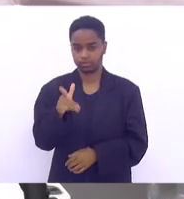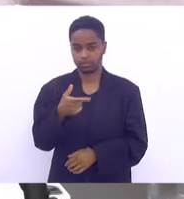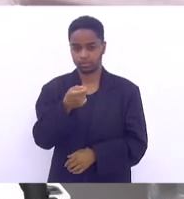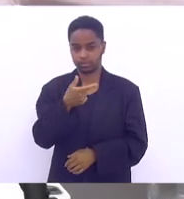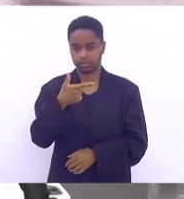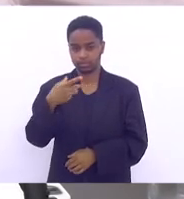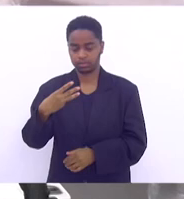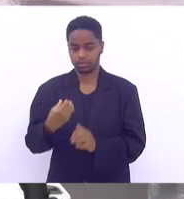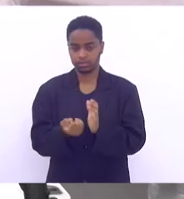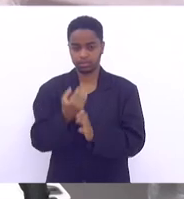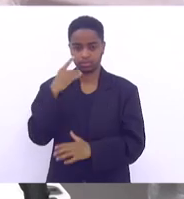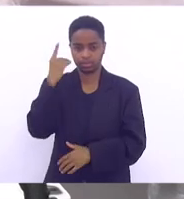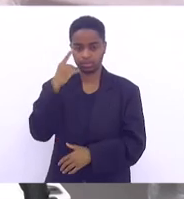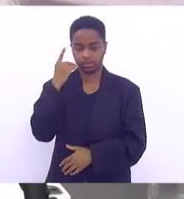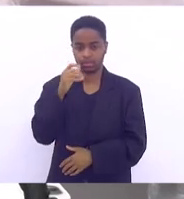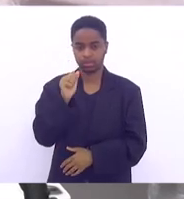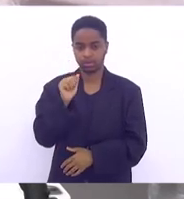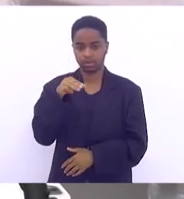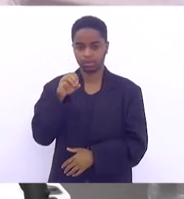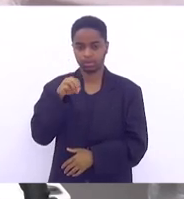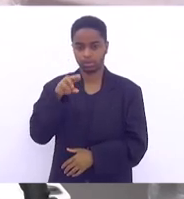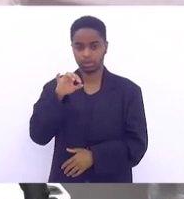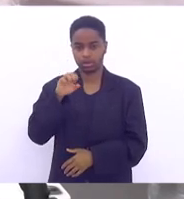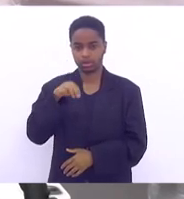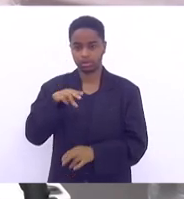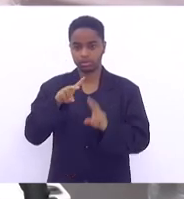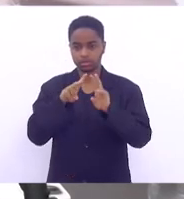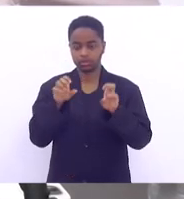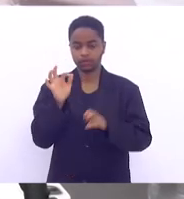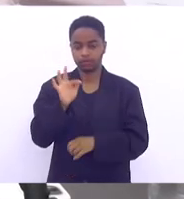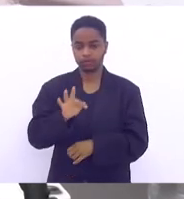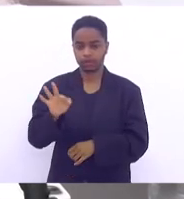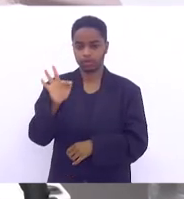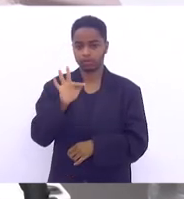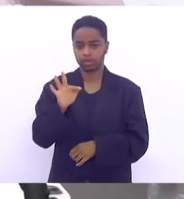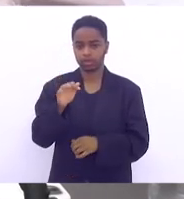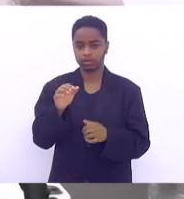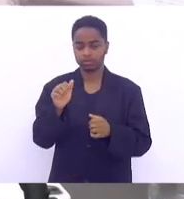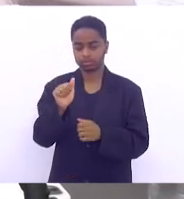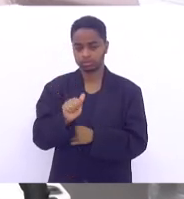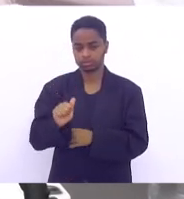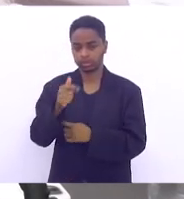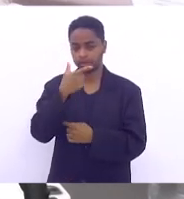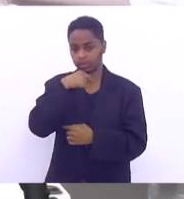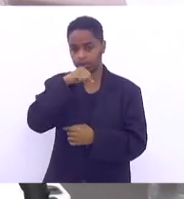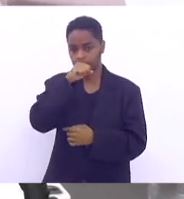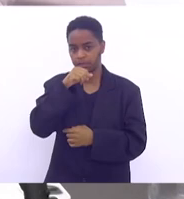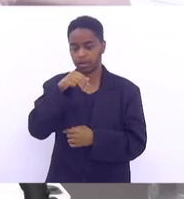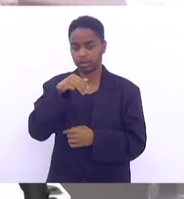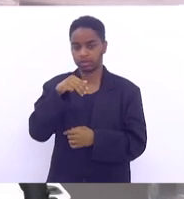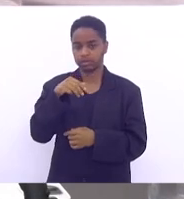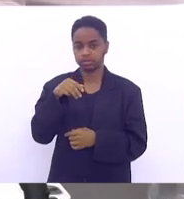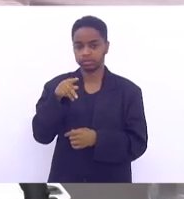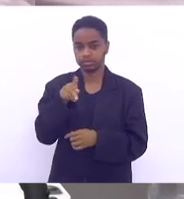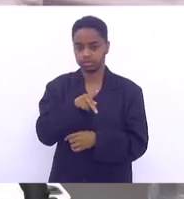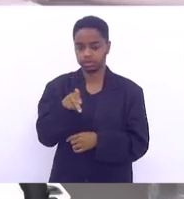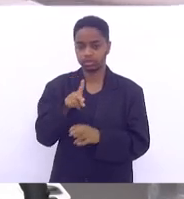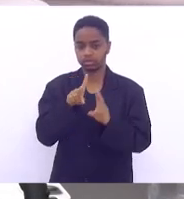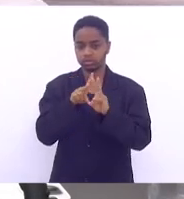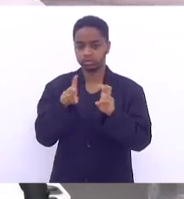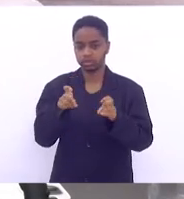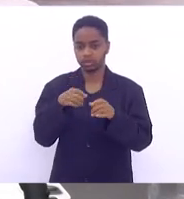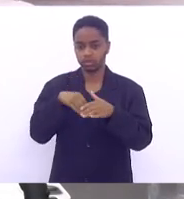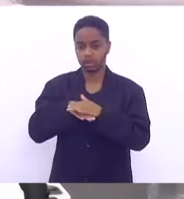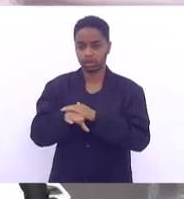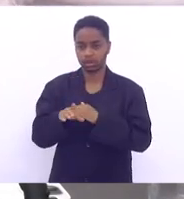autoria do deputado Rodrigo Amorim, que dispõe sobre a faculdade das associações de pais e mestres de decidirem sobre o armazenamento de armas não letais